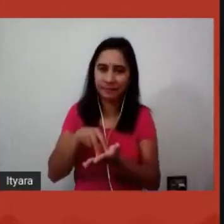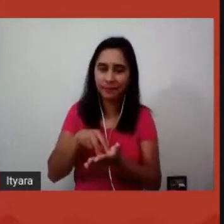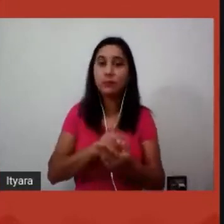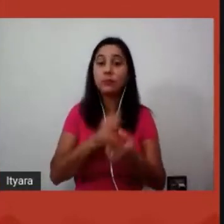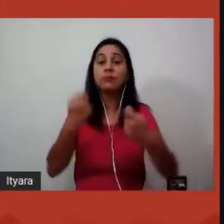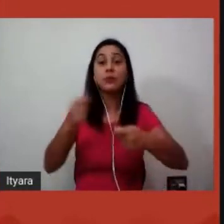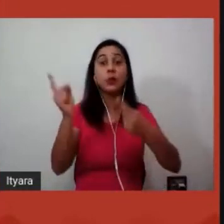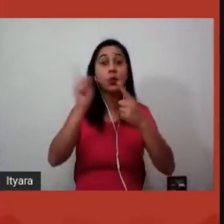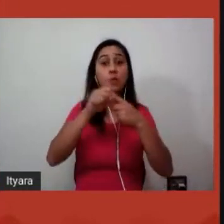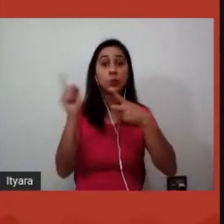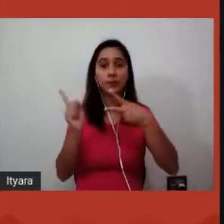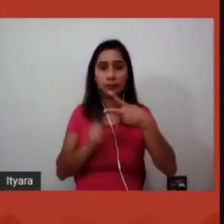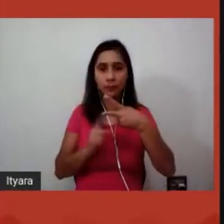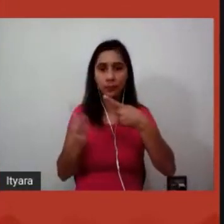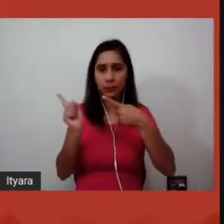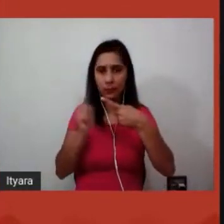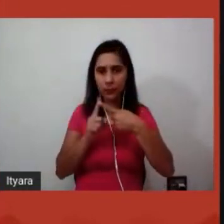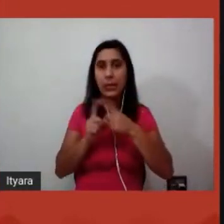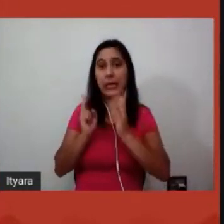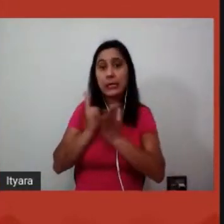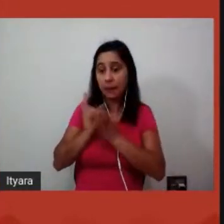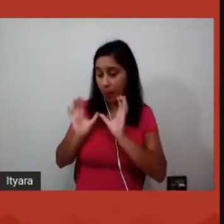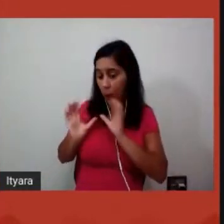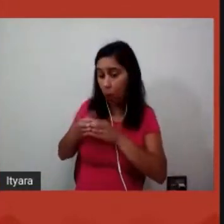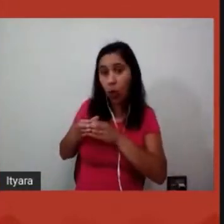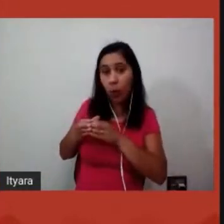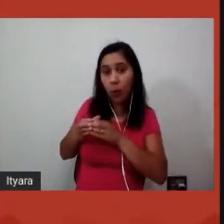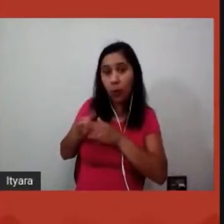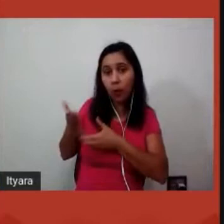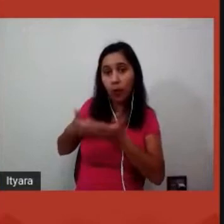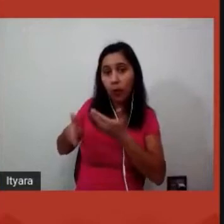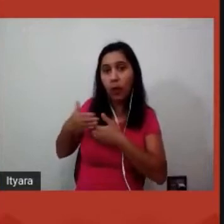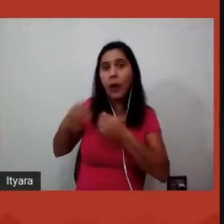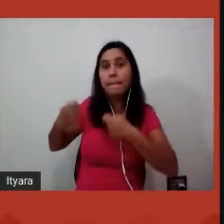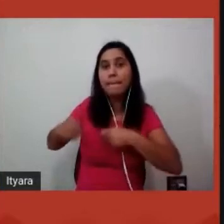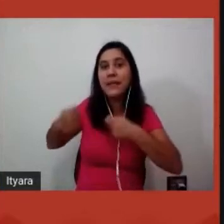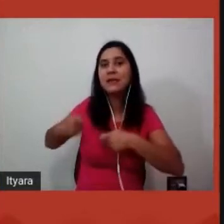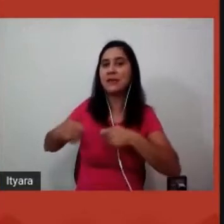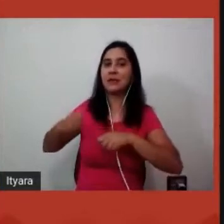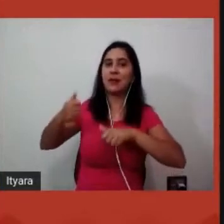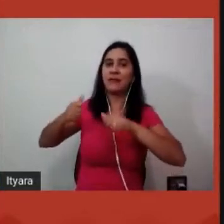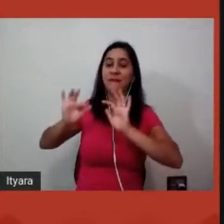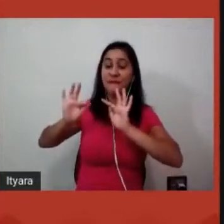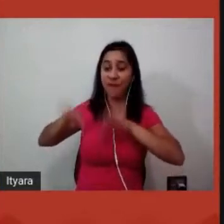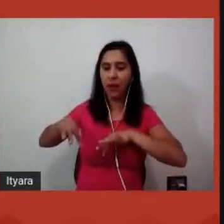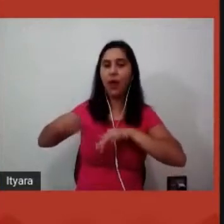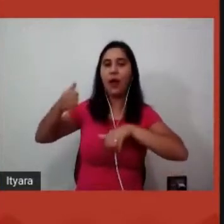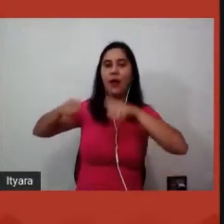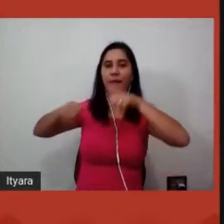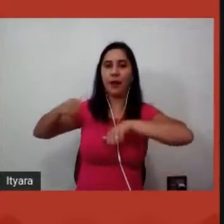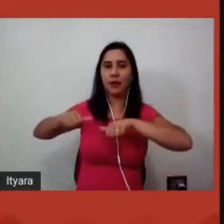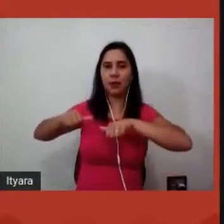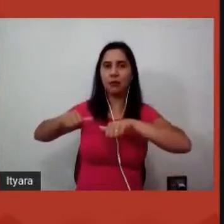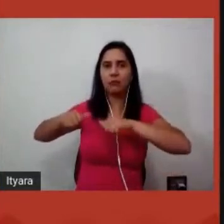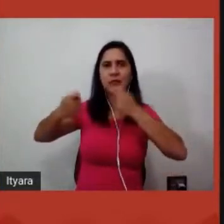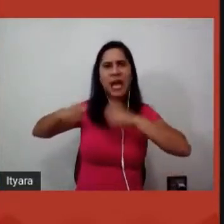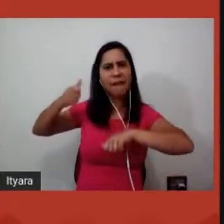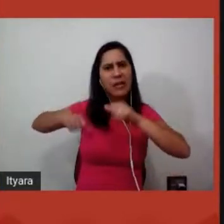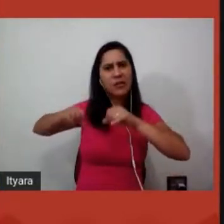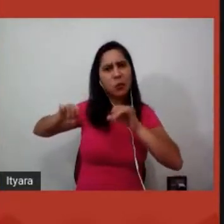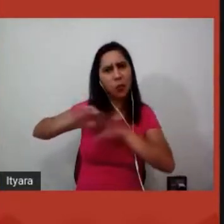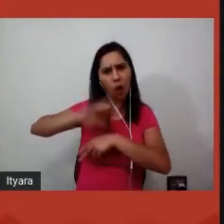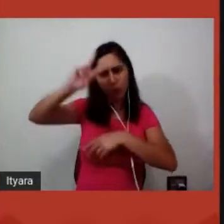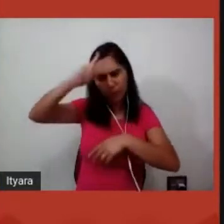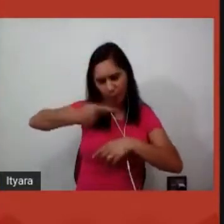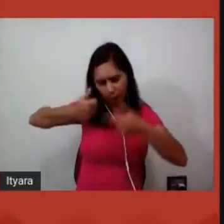né? Sempre que a gente faz trabalho em pequenos grupos, é fundamental fazer avaliação no final. E avaliação bem completa,